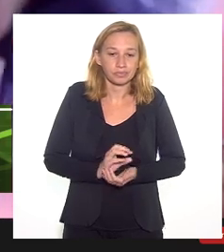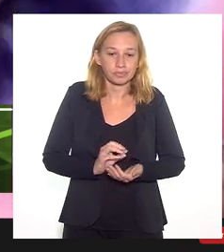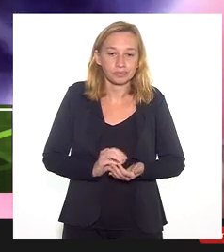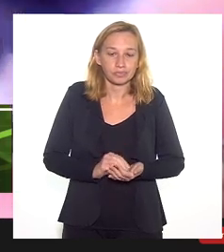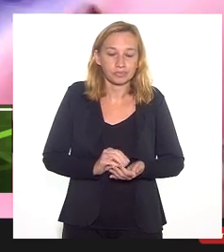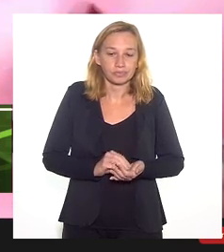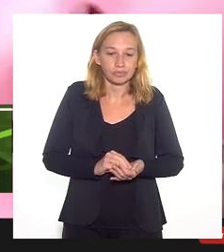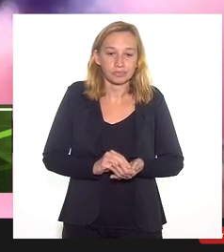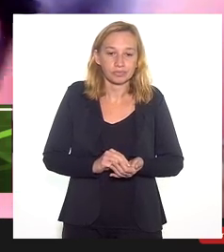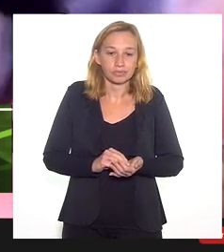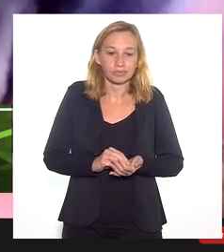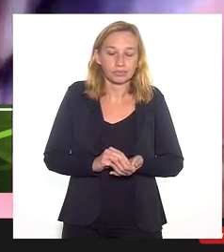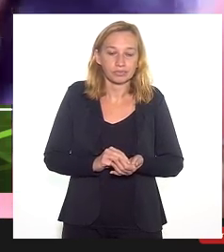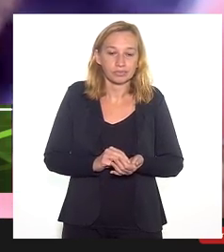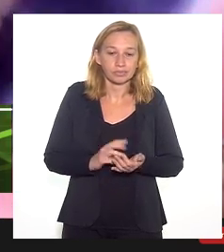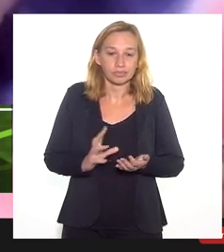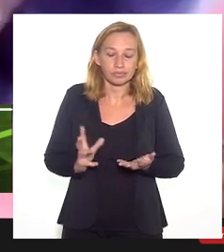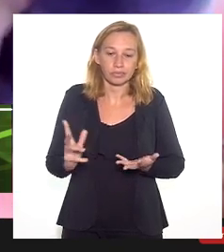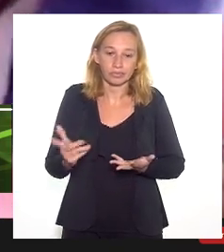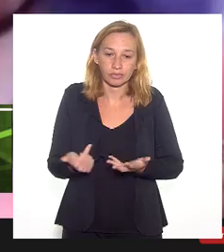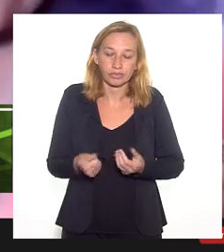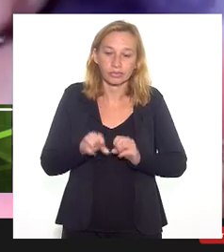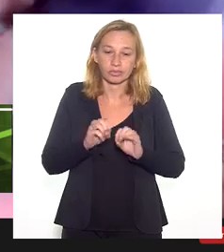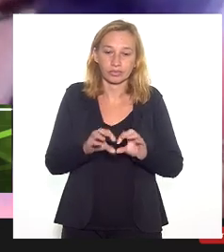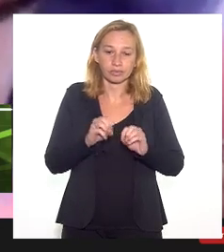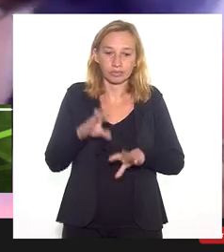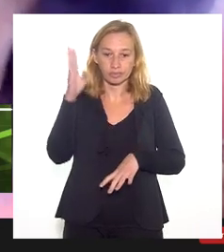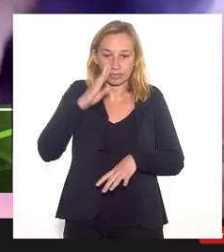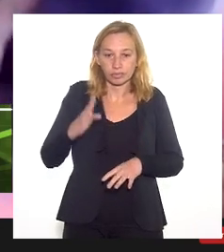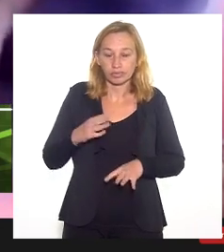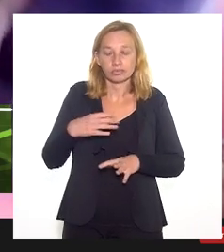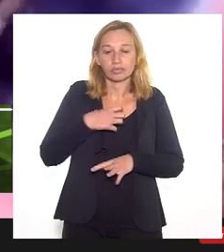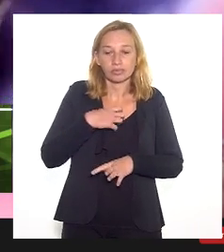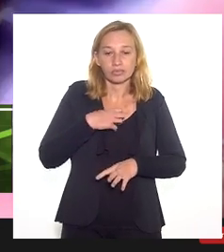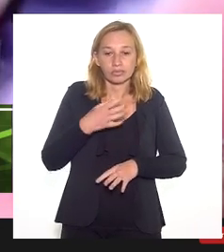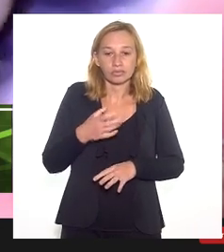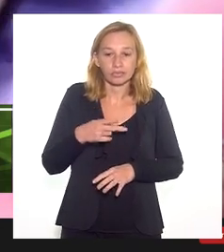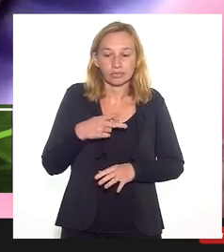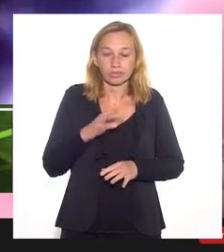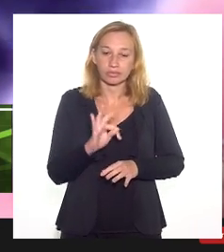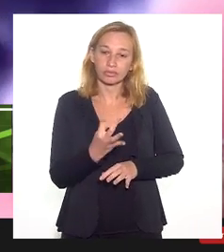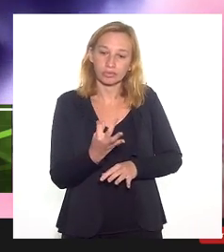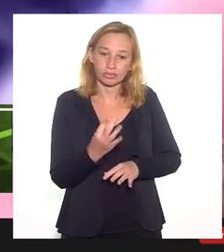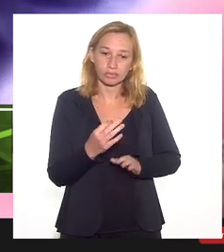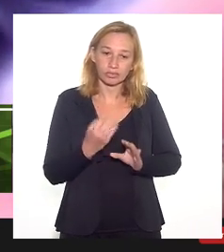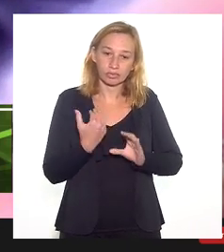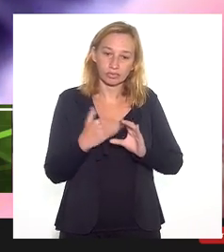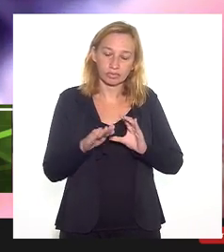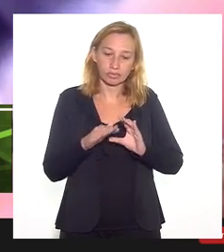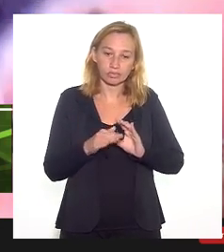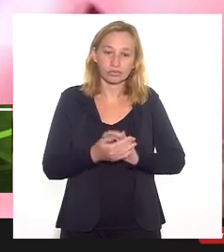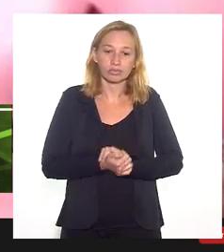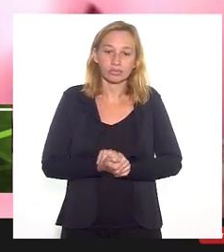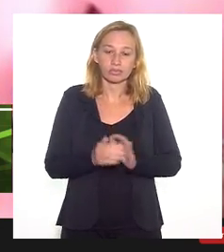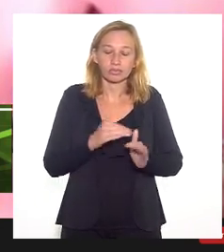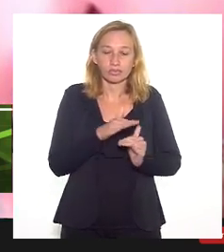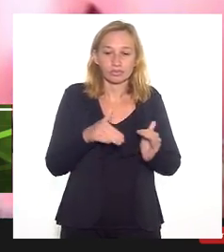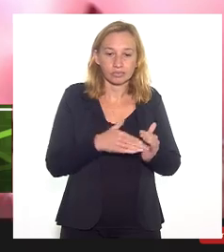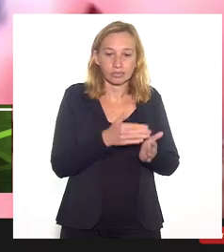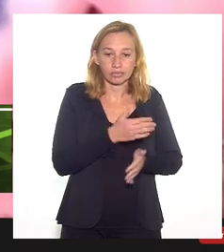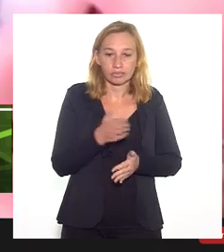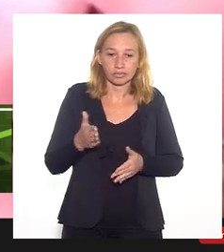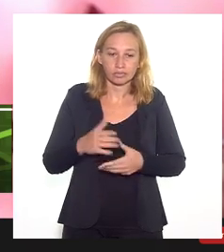financiamento da educação brasileira e nesse sentido é o que eu coloquei no chat para todos